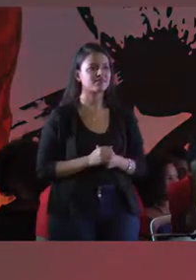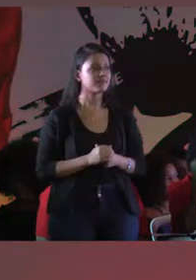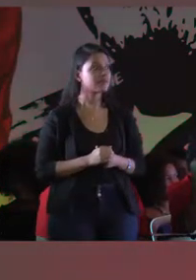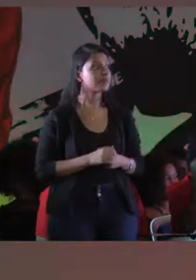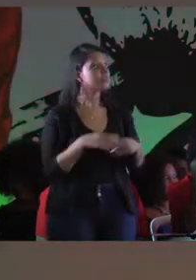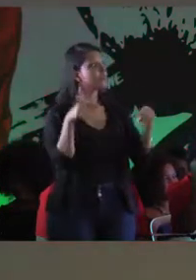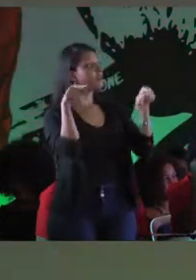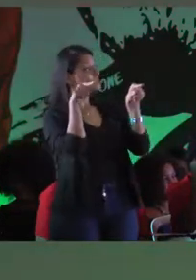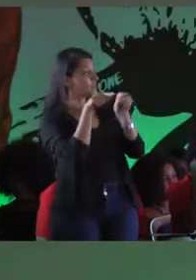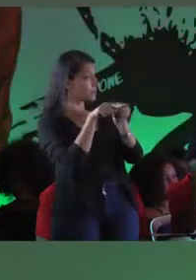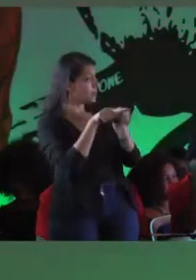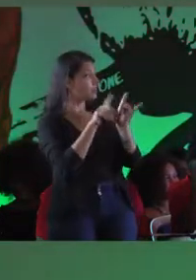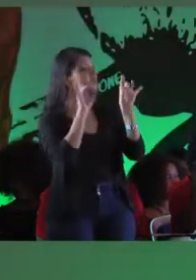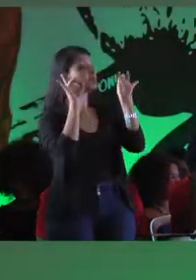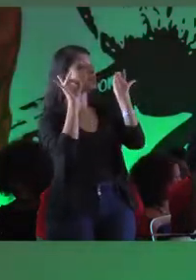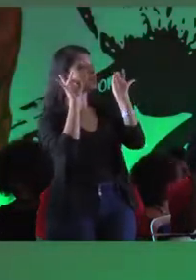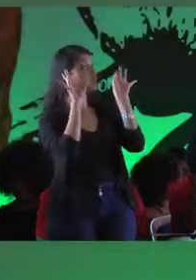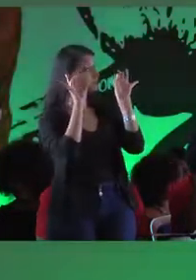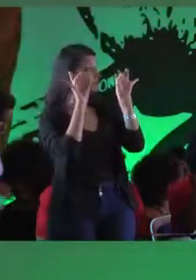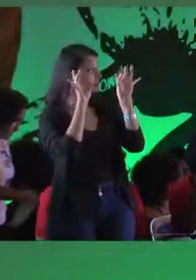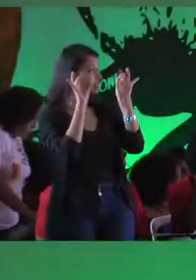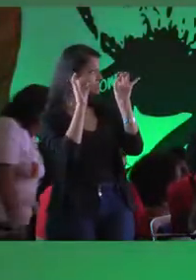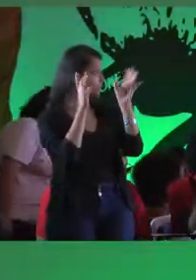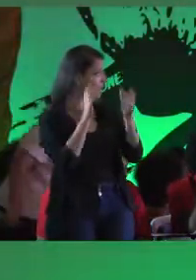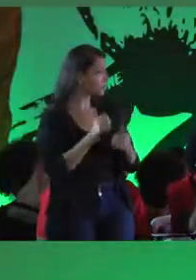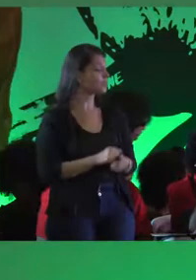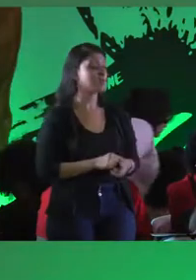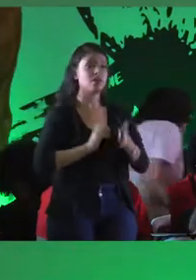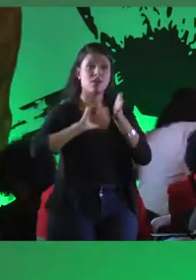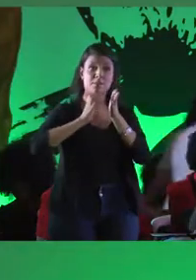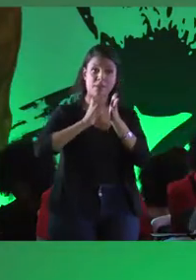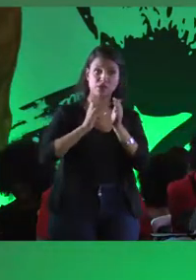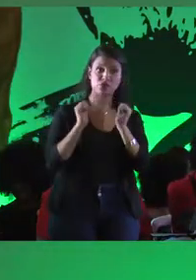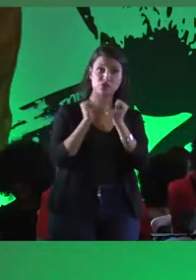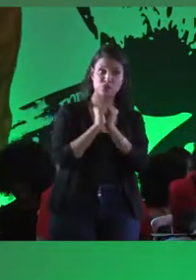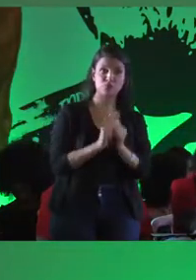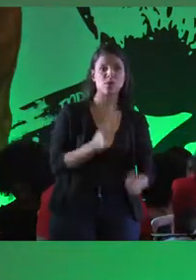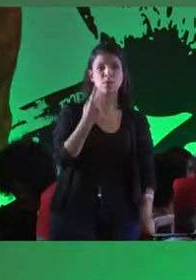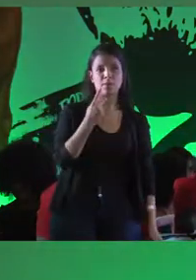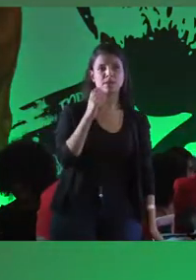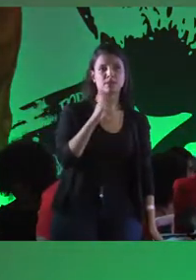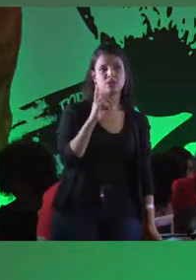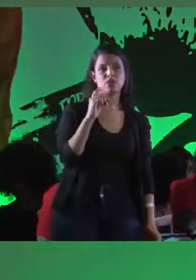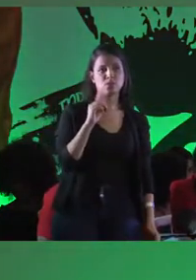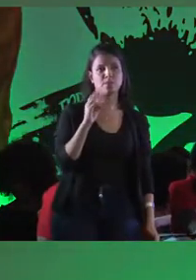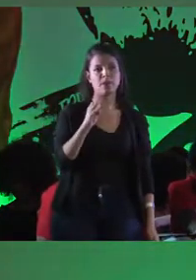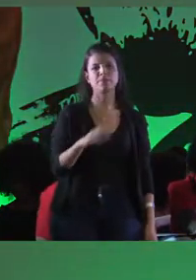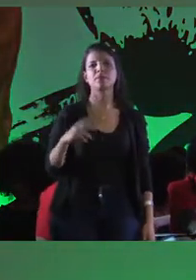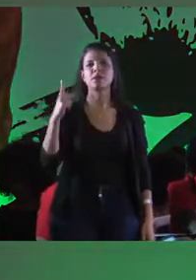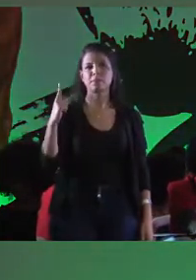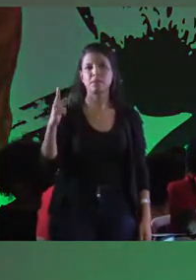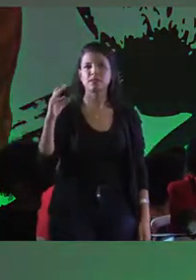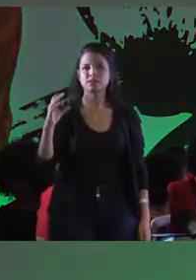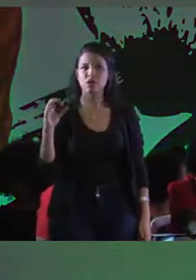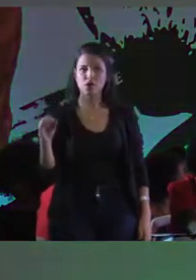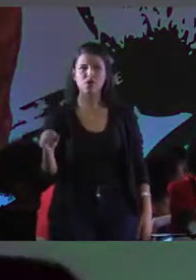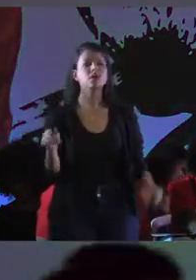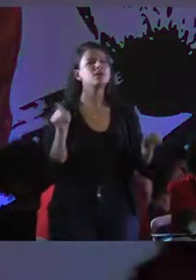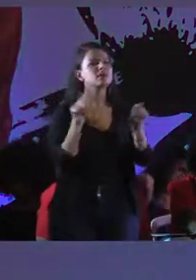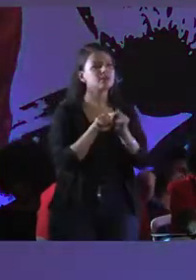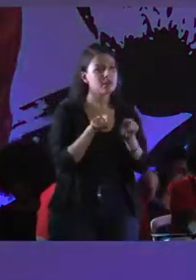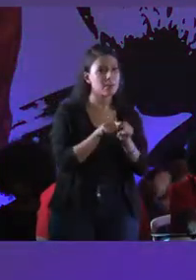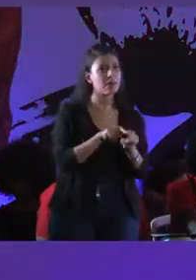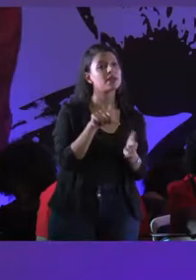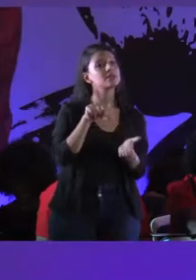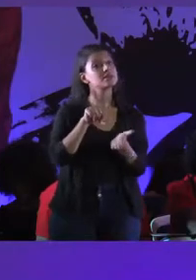uma saudação especial aqui aos partidos que estão hoje conosco, PCdoB e PCO, e também aos partidos de